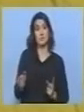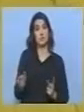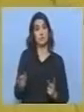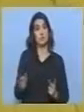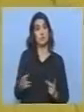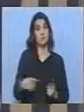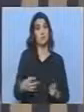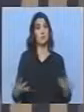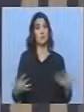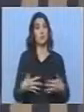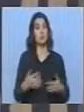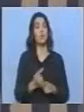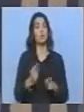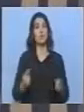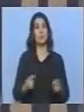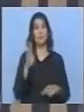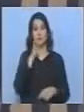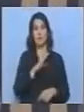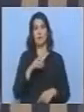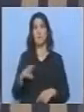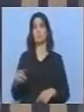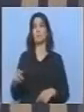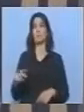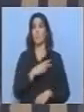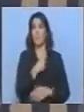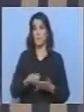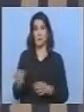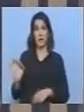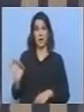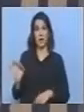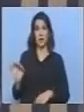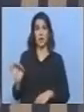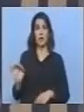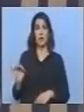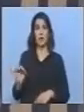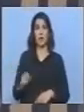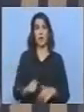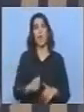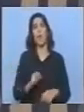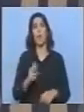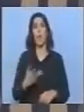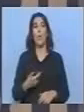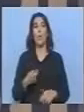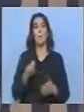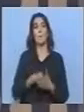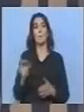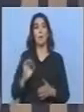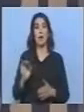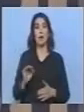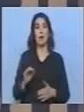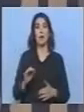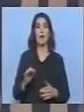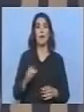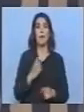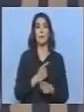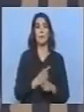vasos comunicantes, porque a partir do momento em que não há propinas, das duas uma, ou não há boa fé, e a ideia é não há propinas e também não damos o dinheiro